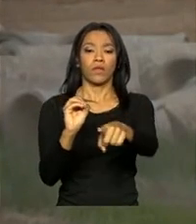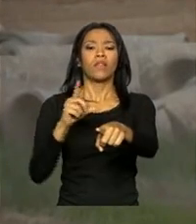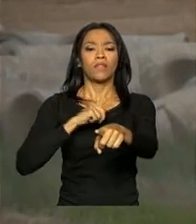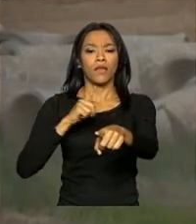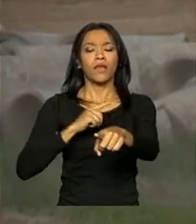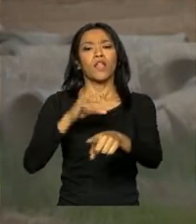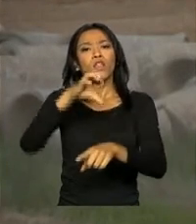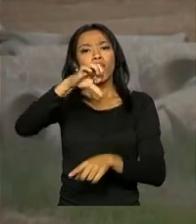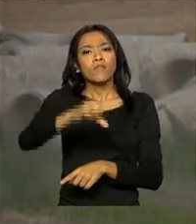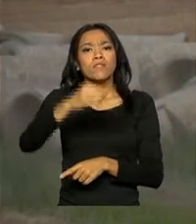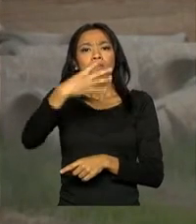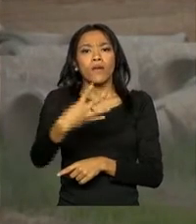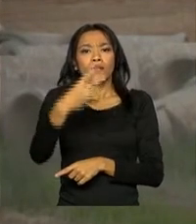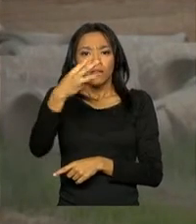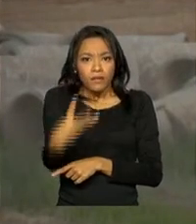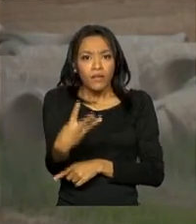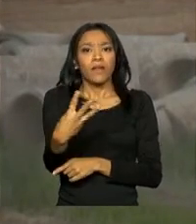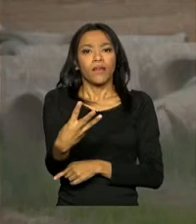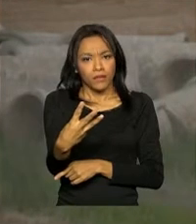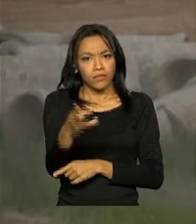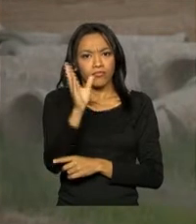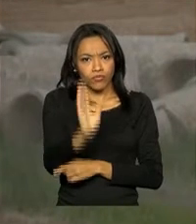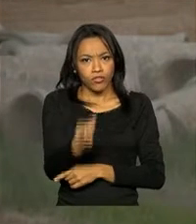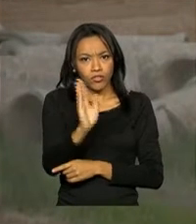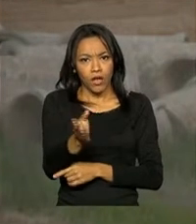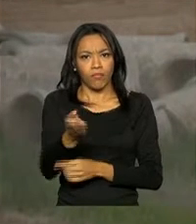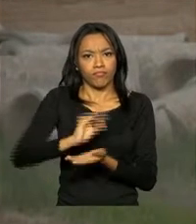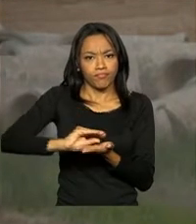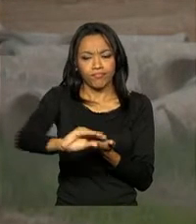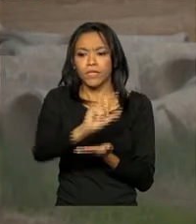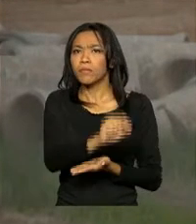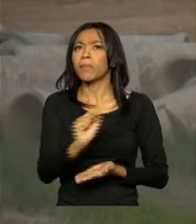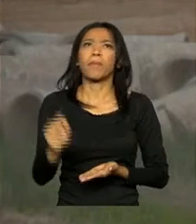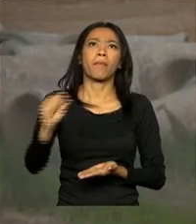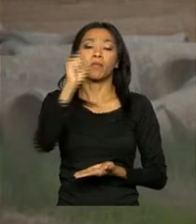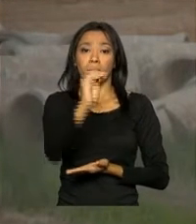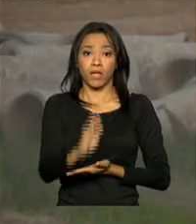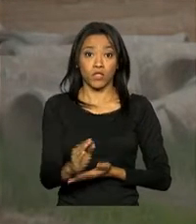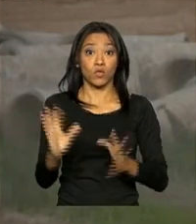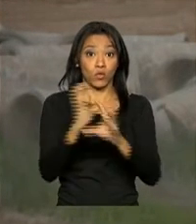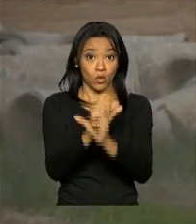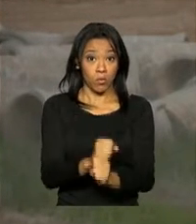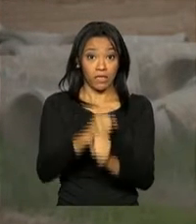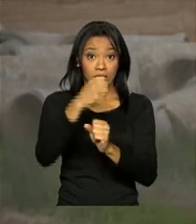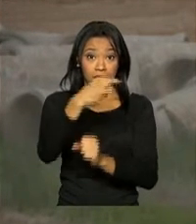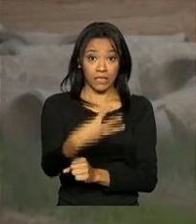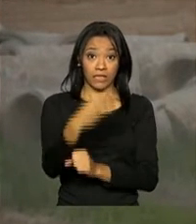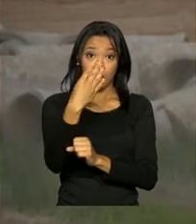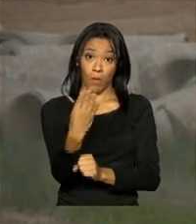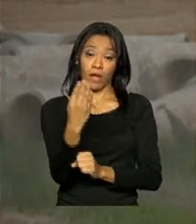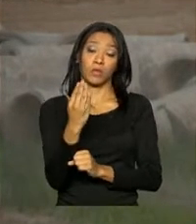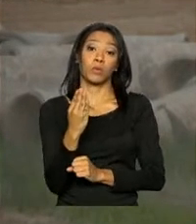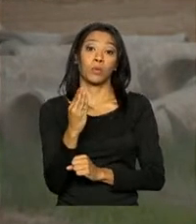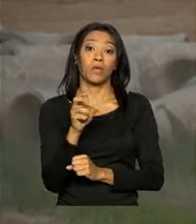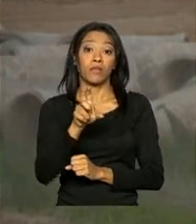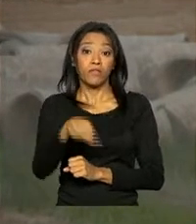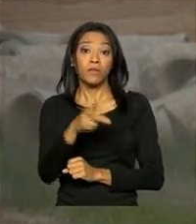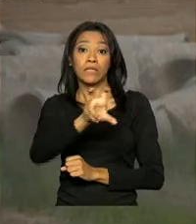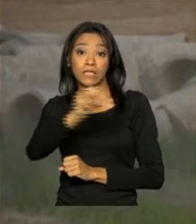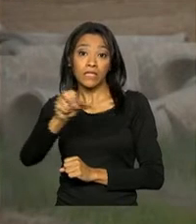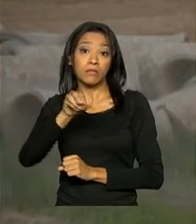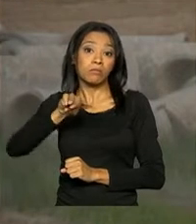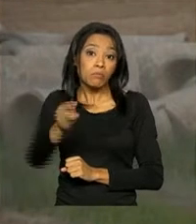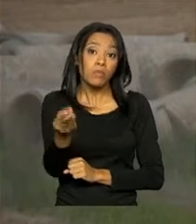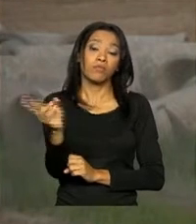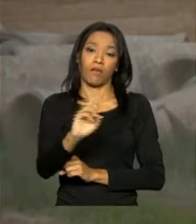943 empreendimentos de esgoto sanitário em todo o país, no valor de 34 bilhões e meio de reais.